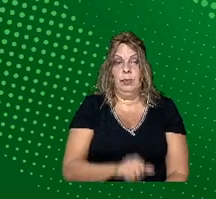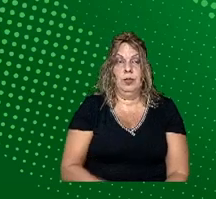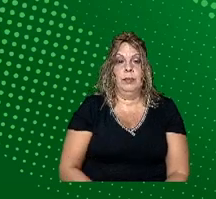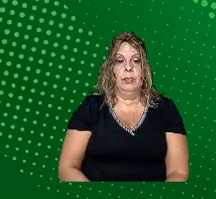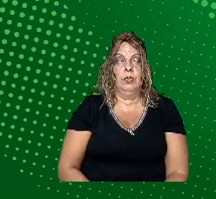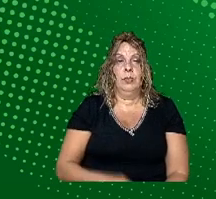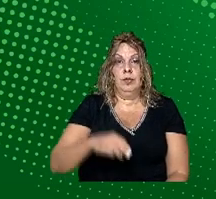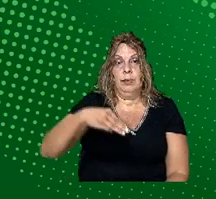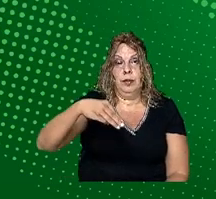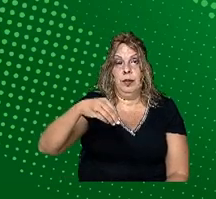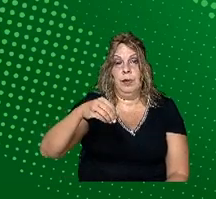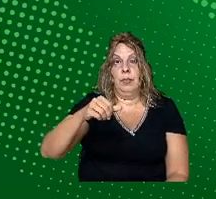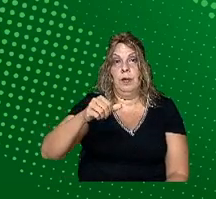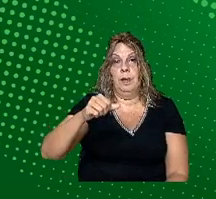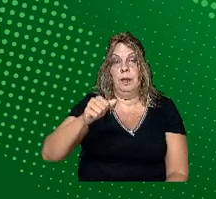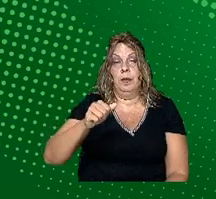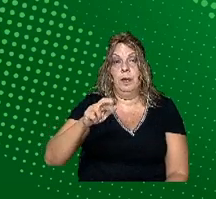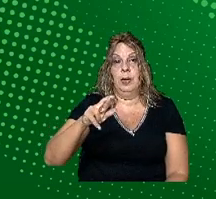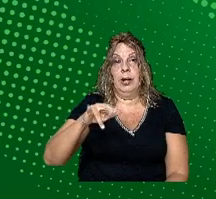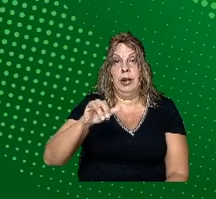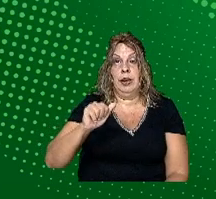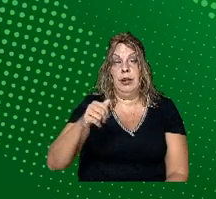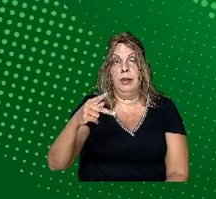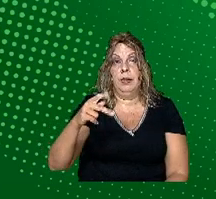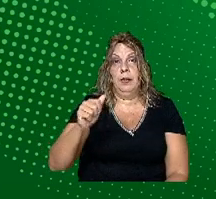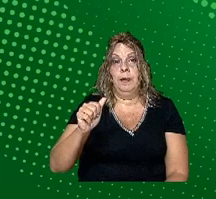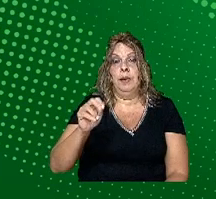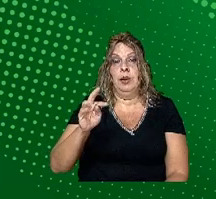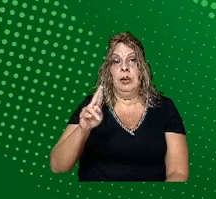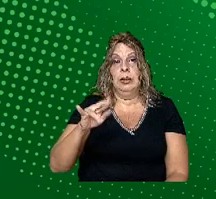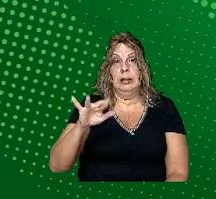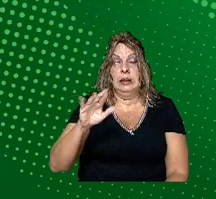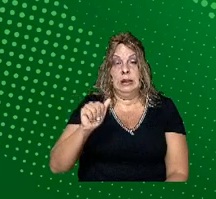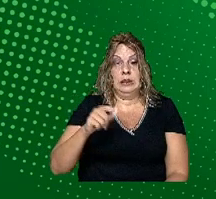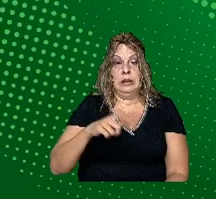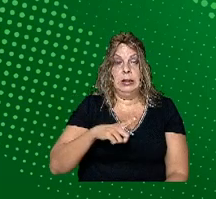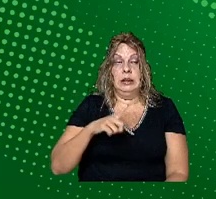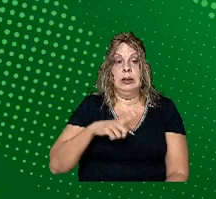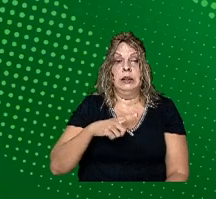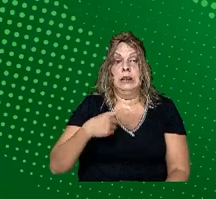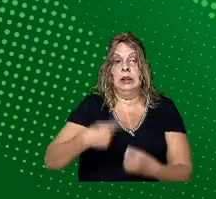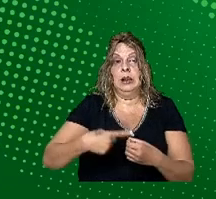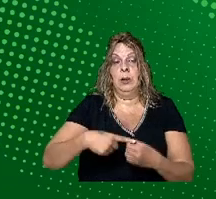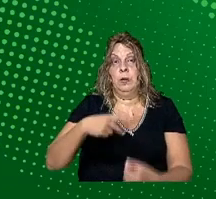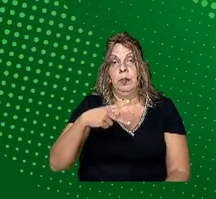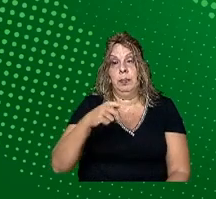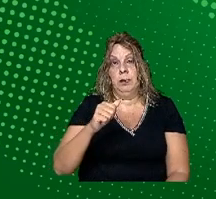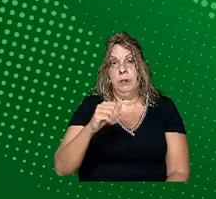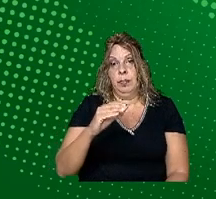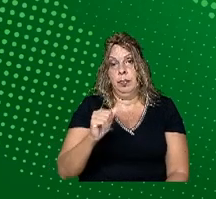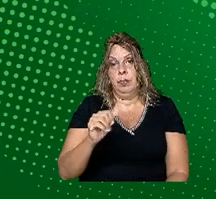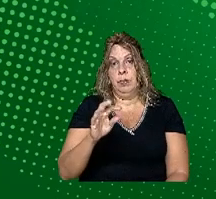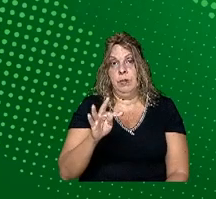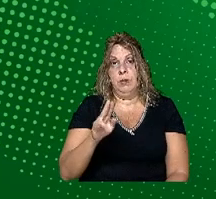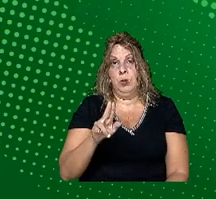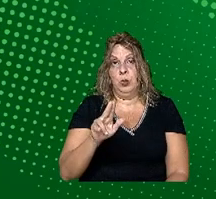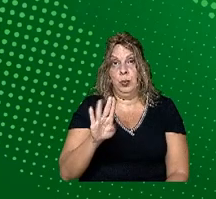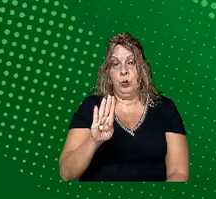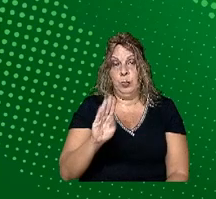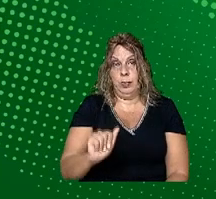040778, Maria Patrícia dos Santos, lá de Pacatuba. Gisélia foi a Pé Quente, da Regional Neópolis. Olha